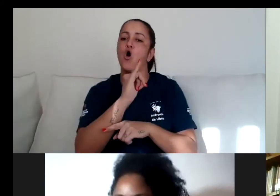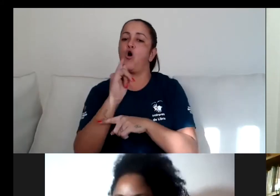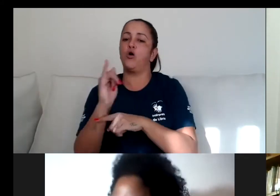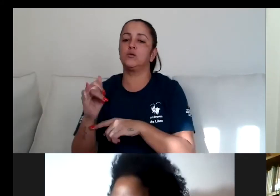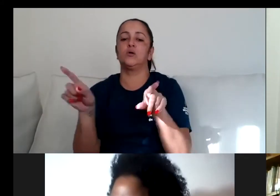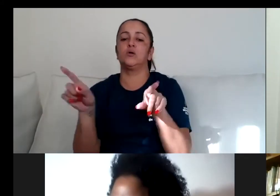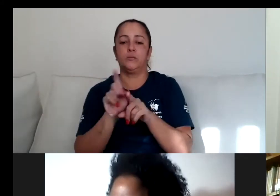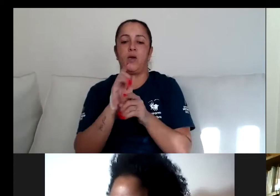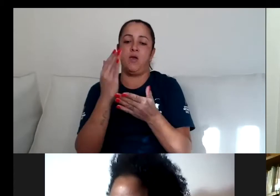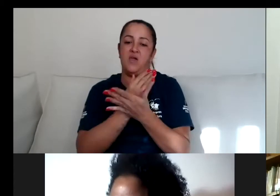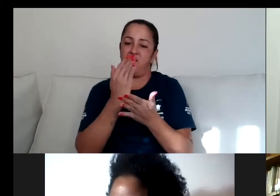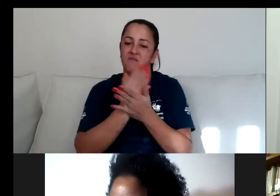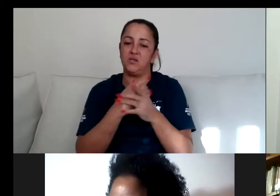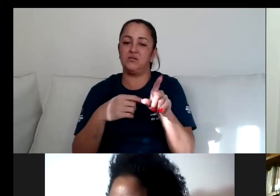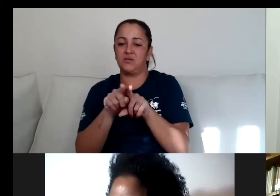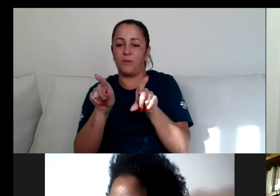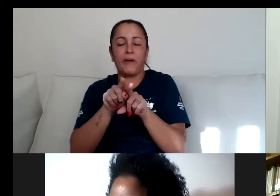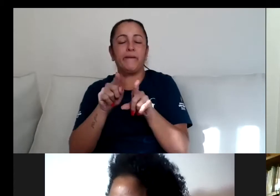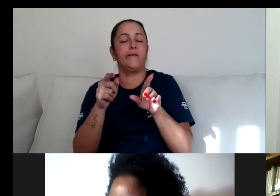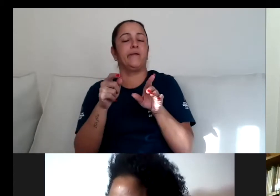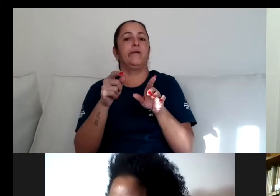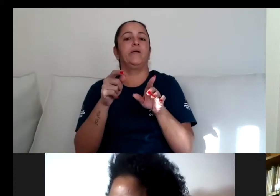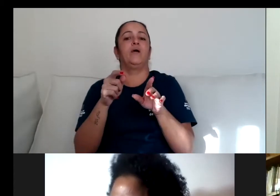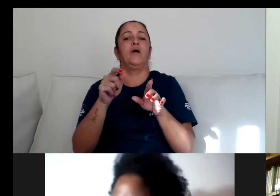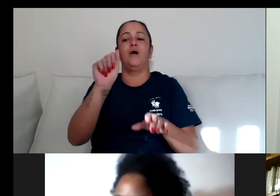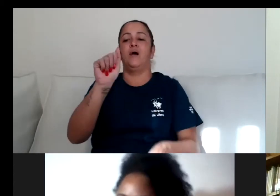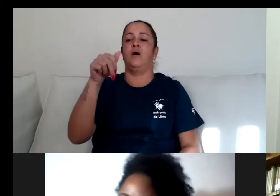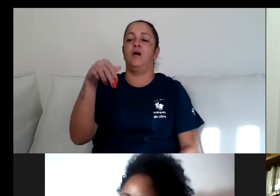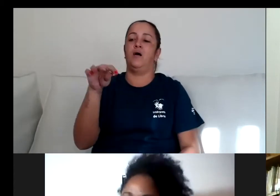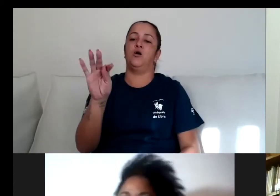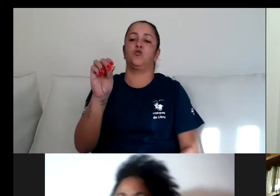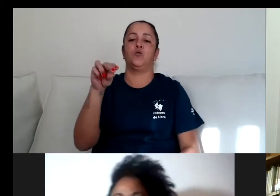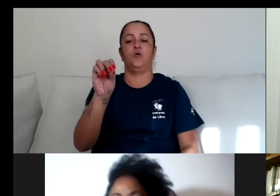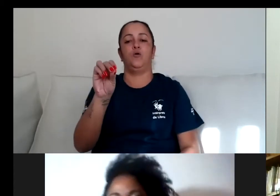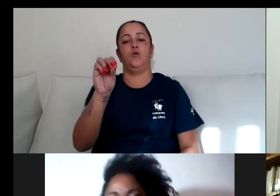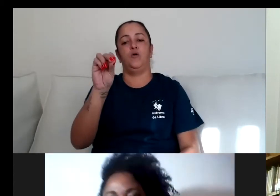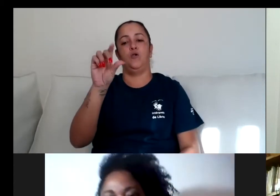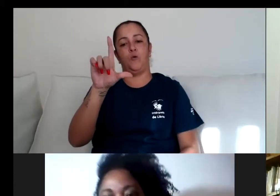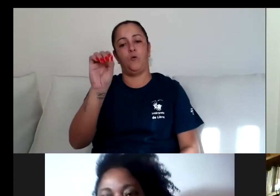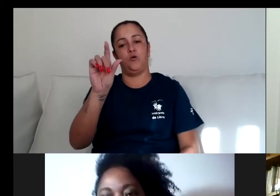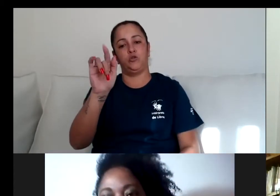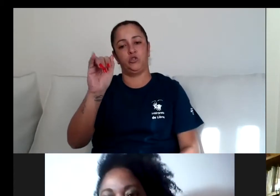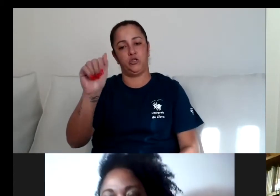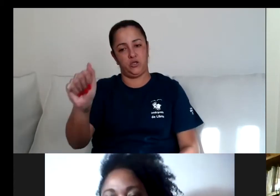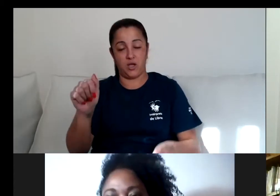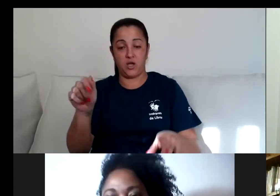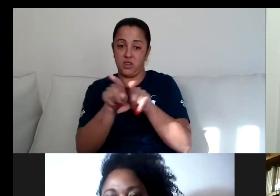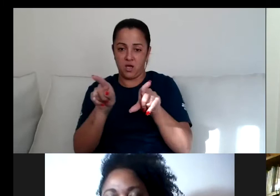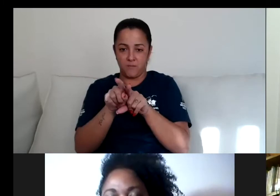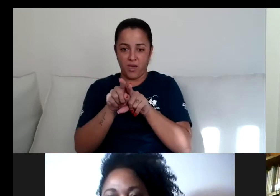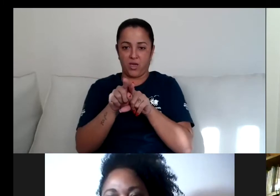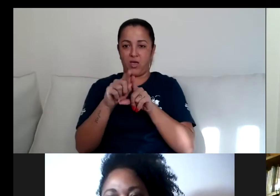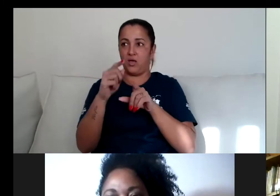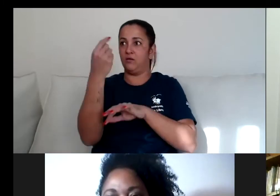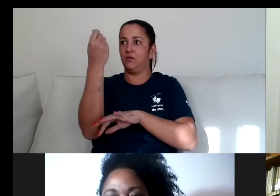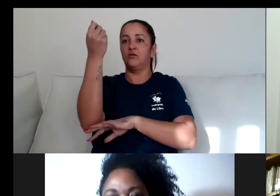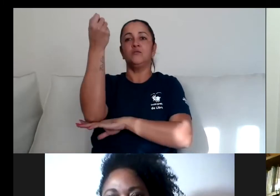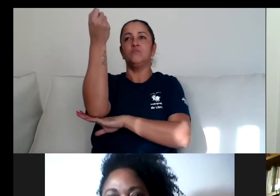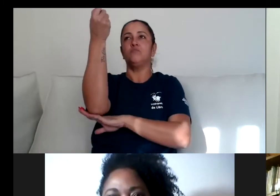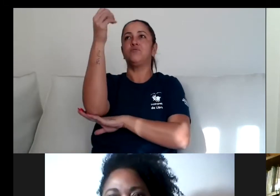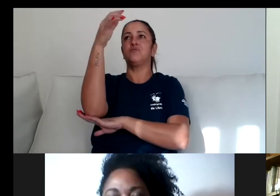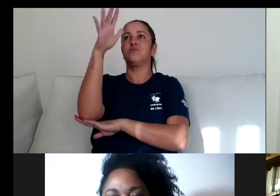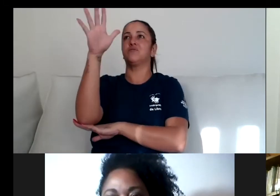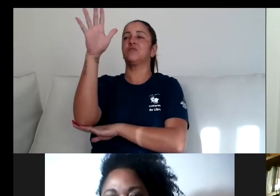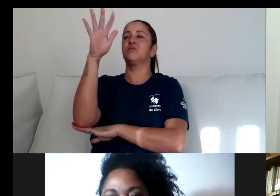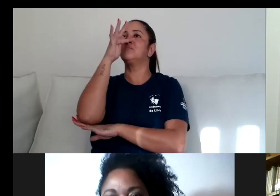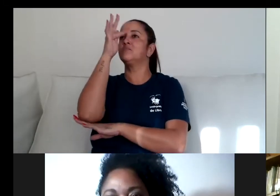antologias. Entre elas, em 2018, Um Girassol nos Teus Cabelos, poemas para Marielle Franco,